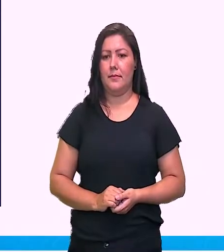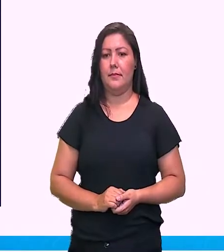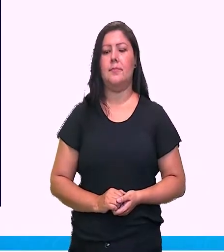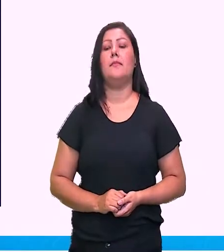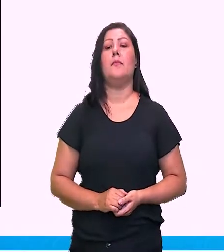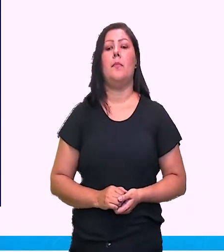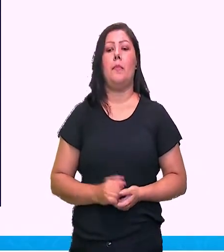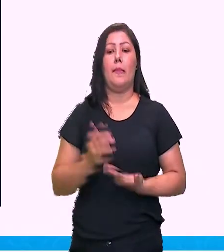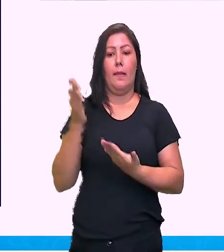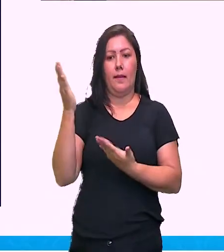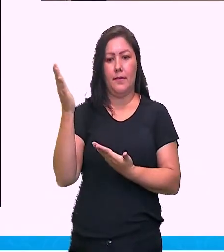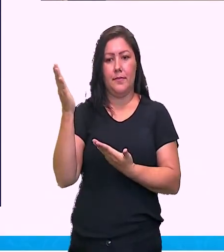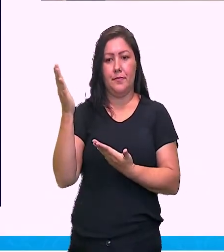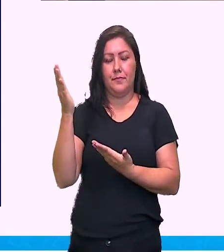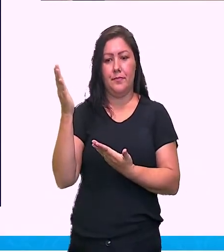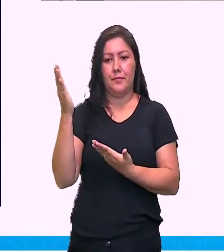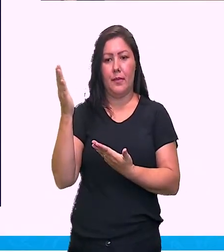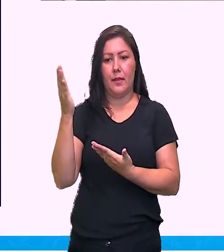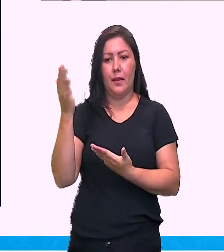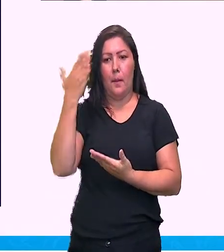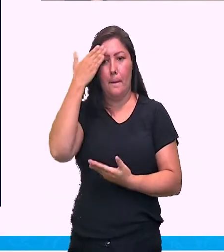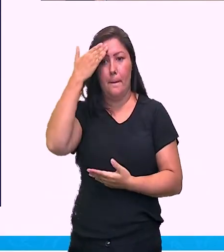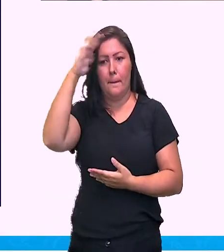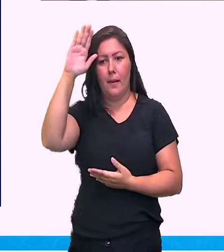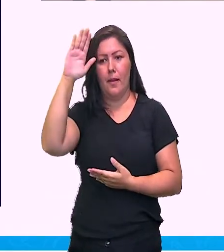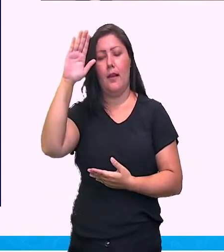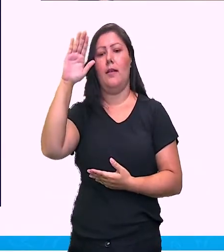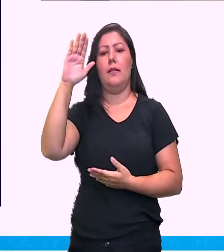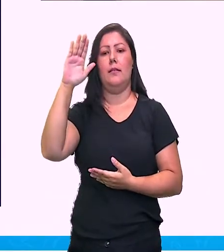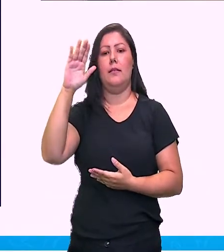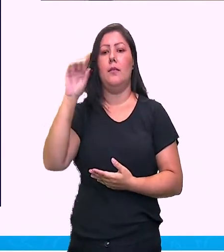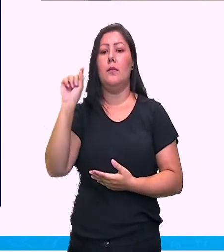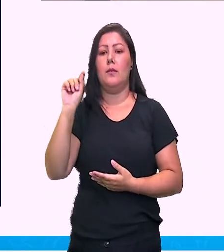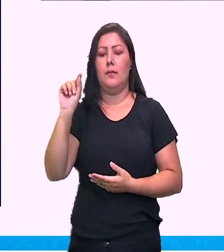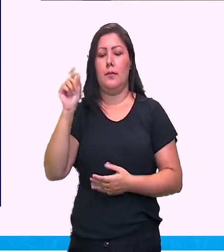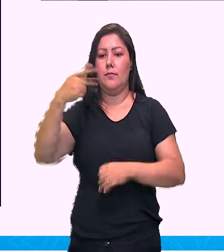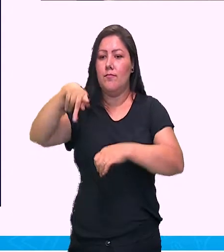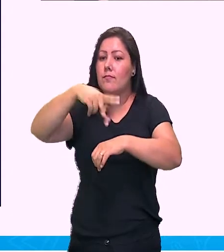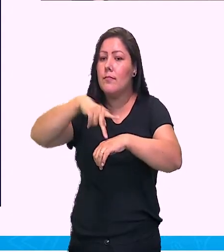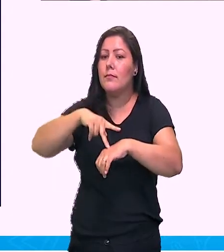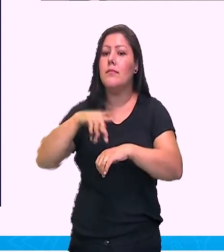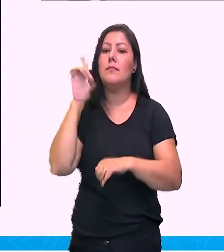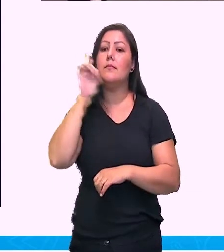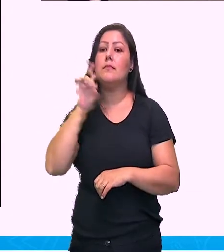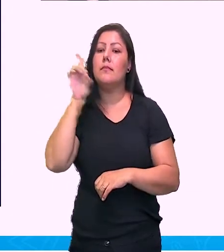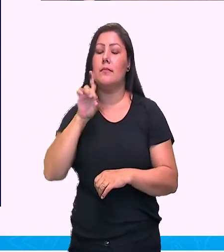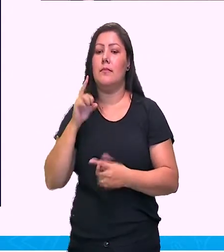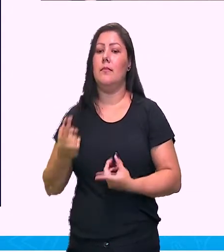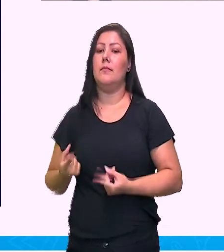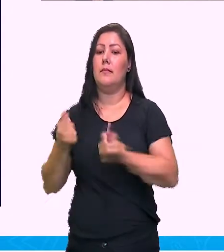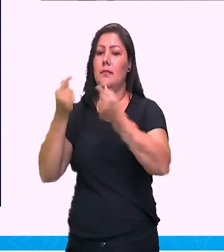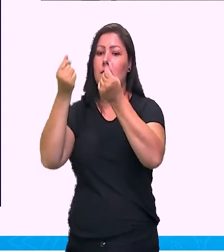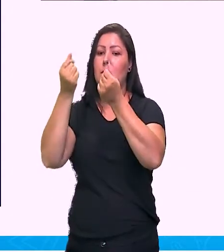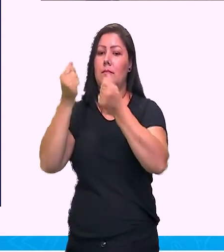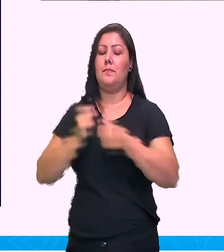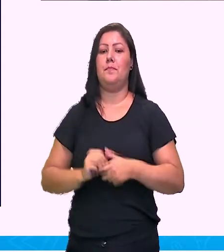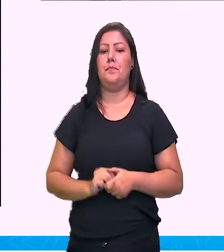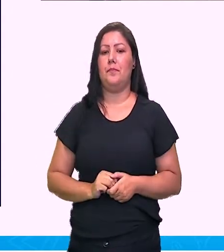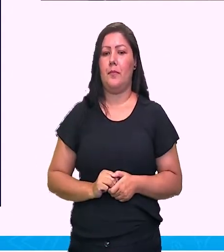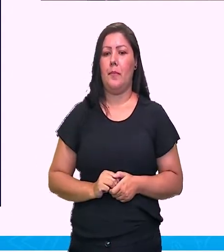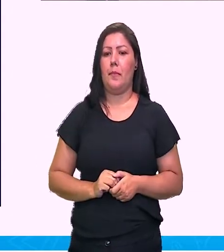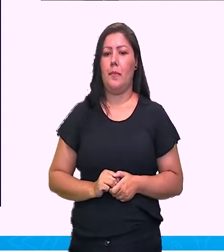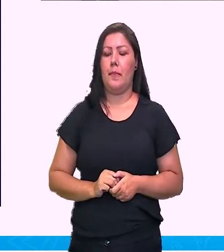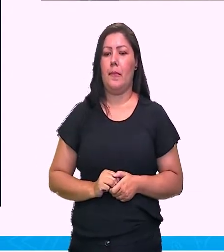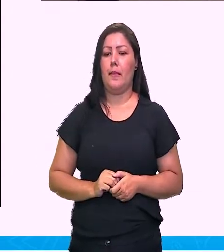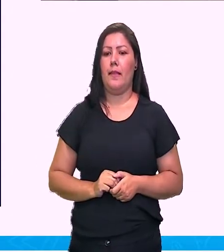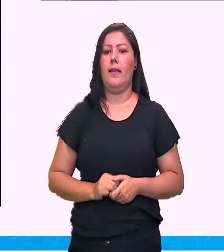O líder capitalista, os Estados Unidos. O líder socialista,